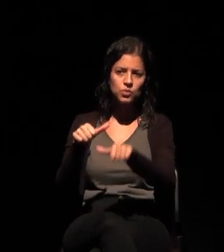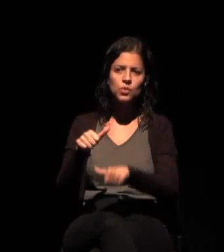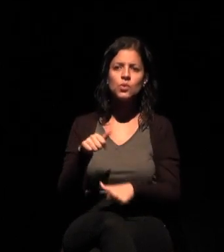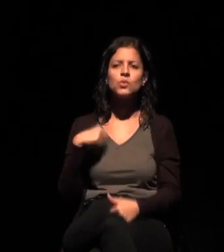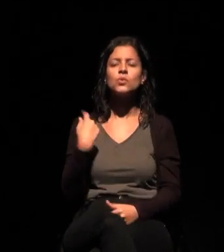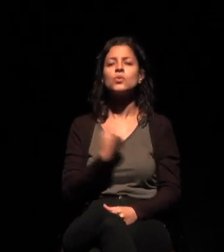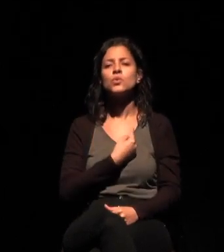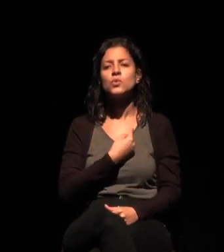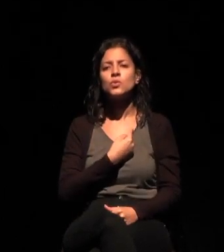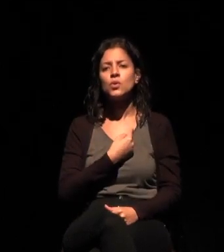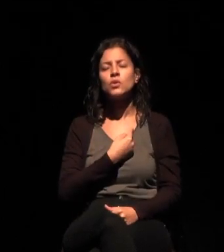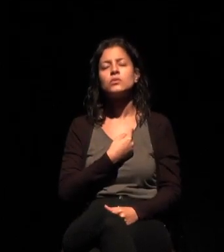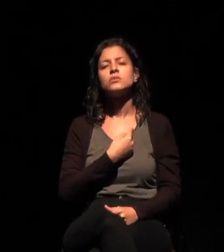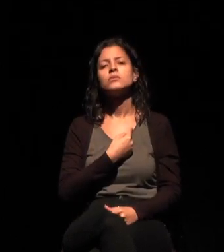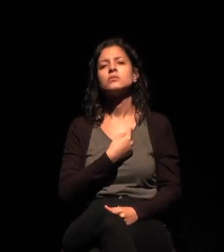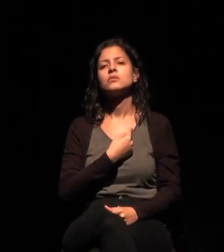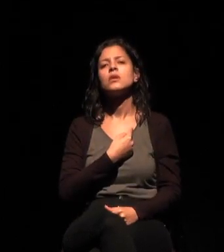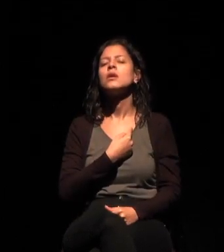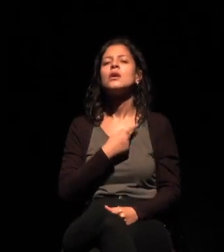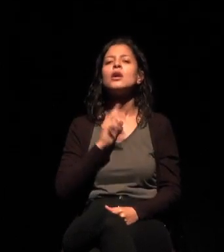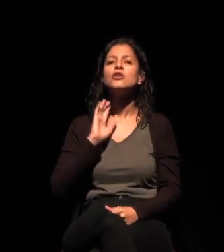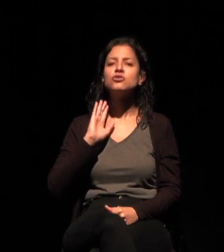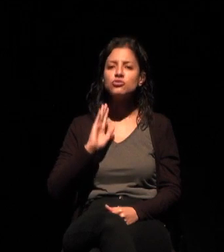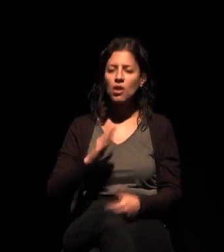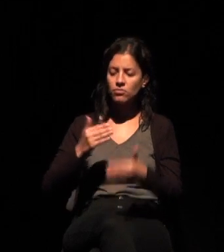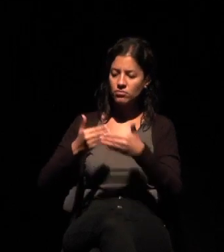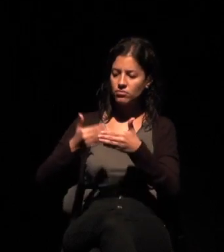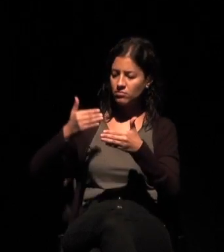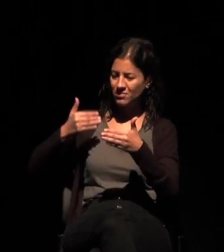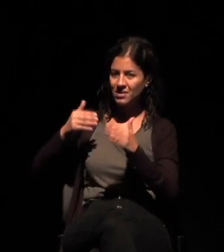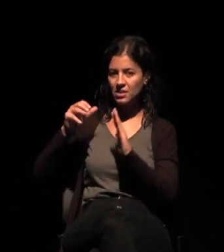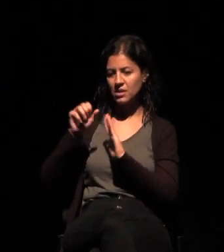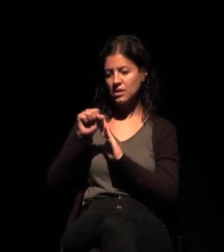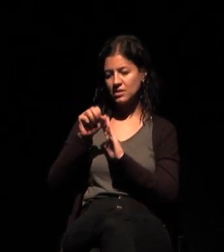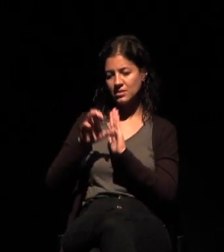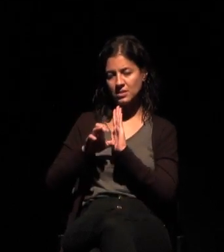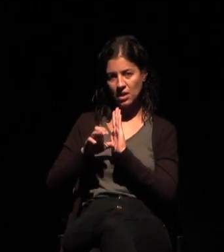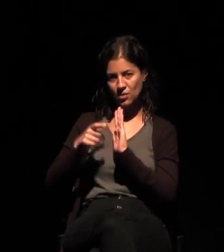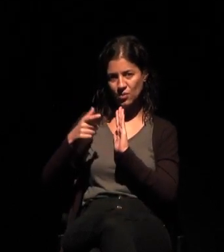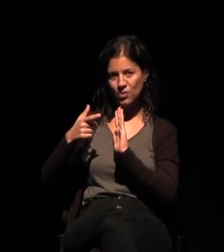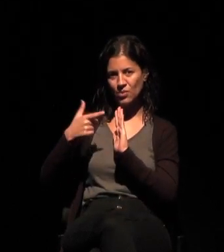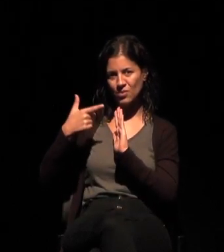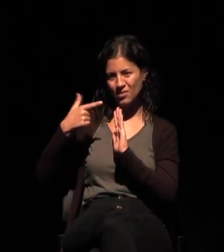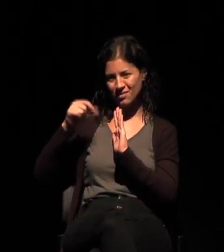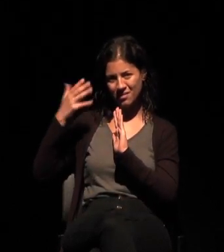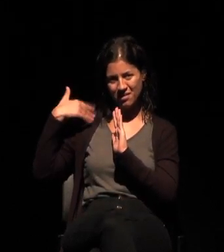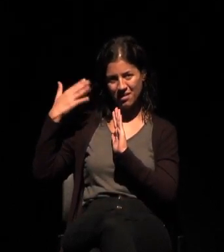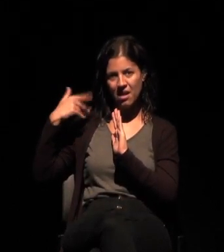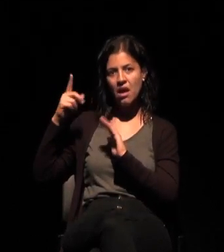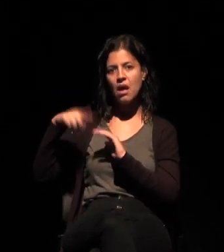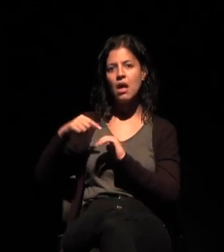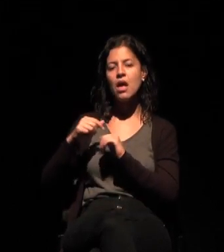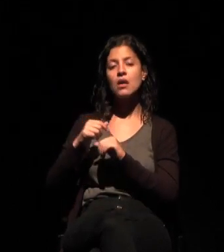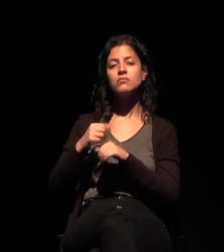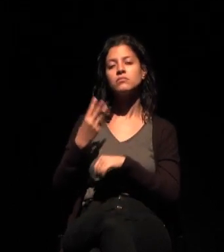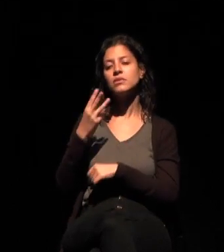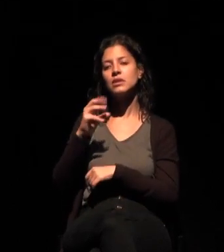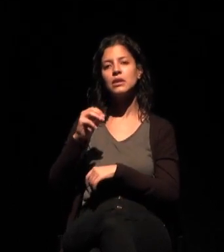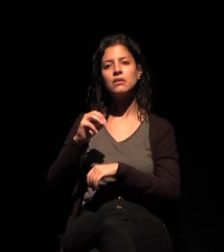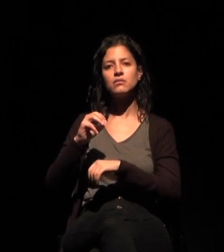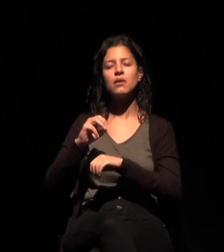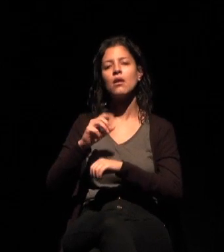daquilo que foi cunhado como os trinta gloriosos o período do pós-guerra am